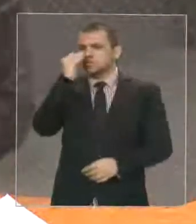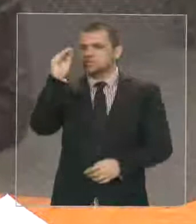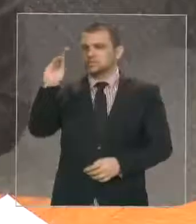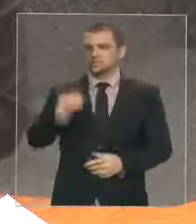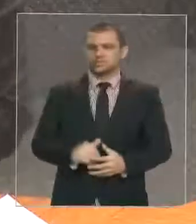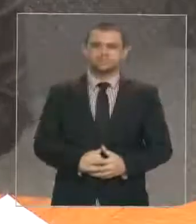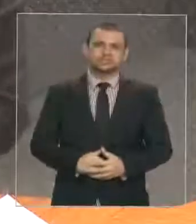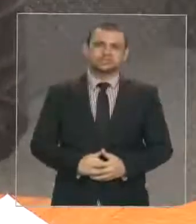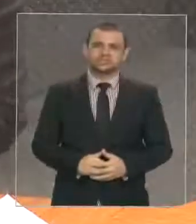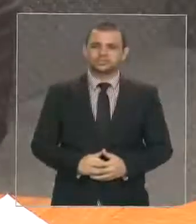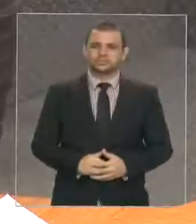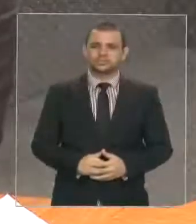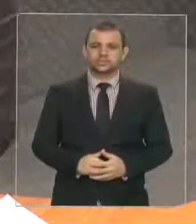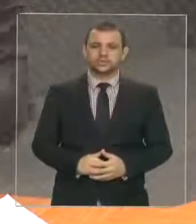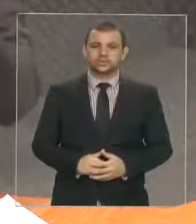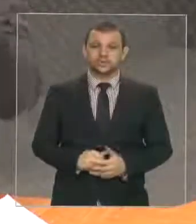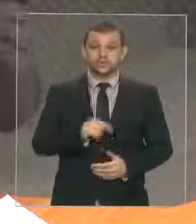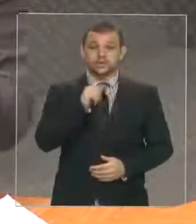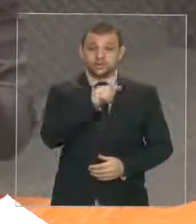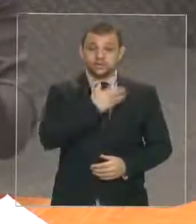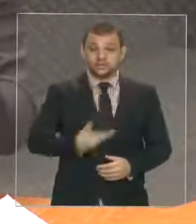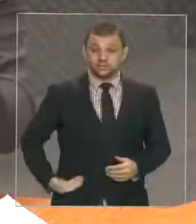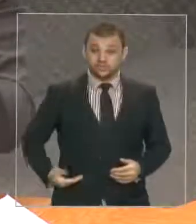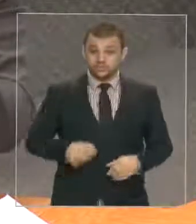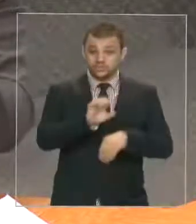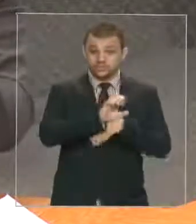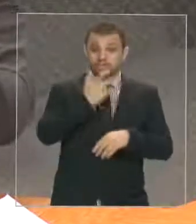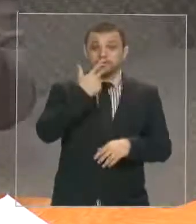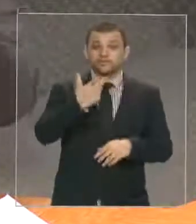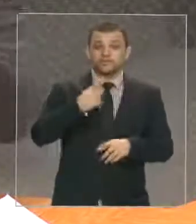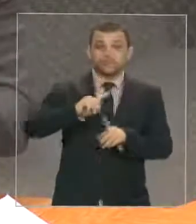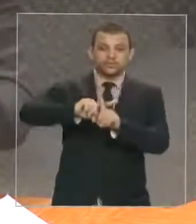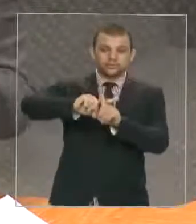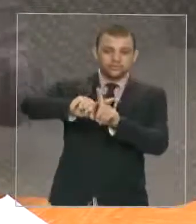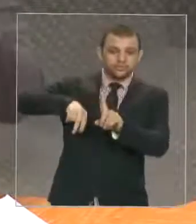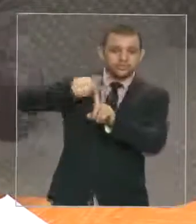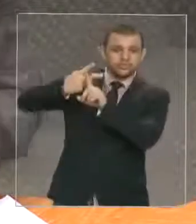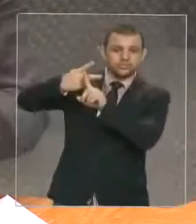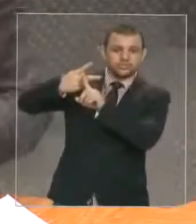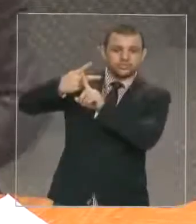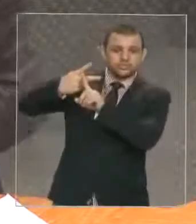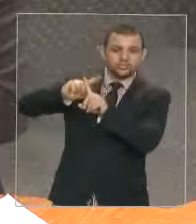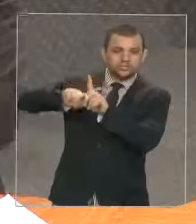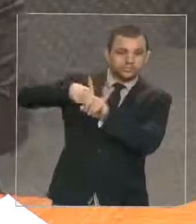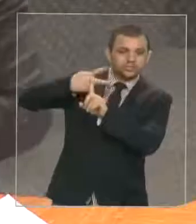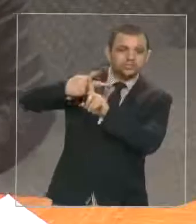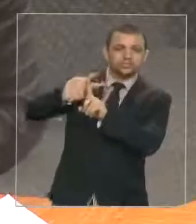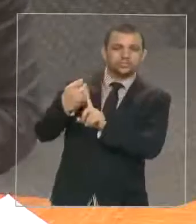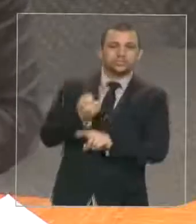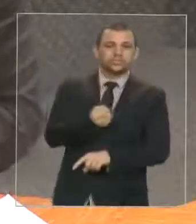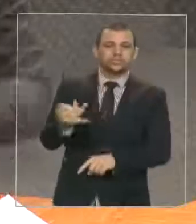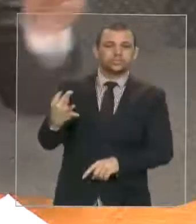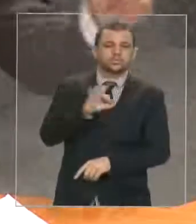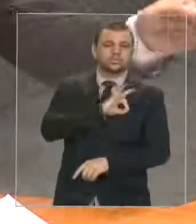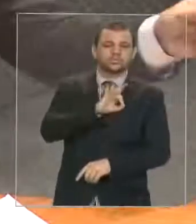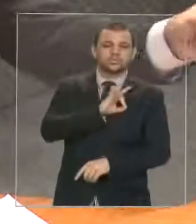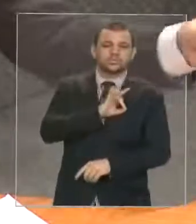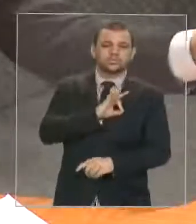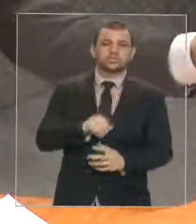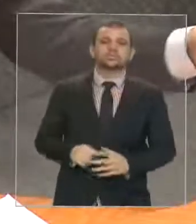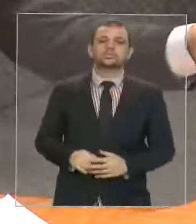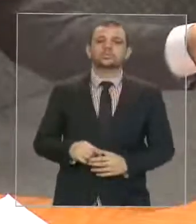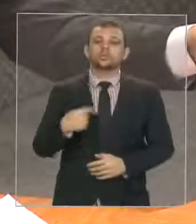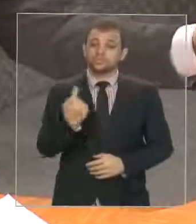Estado falou que ia dobrar o efetivo da polícia. Dobrar! Dobrar o efetivo da polícia.